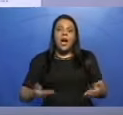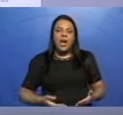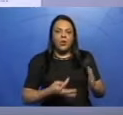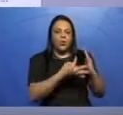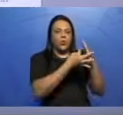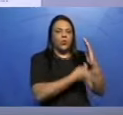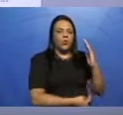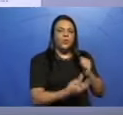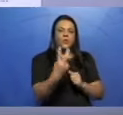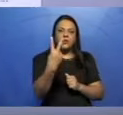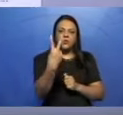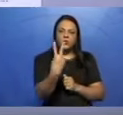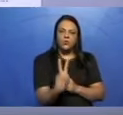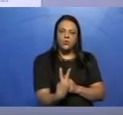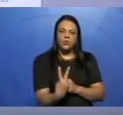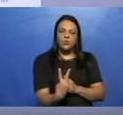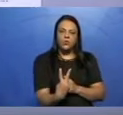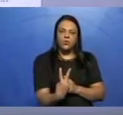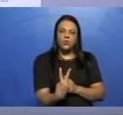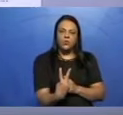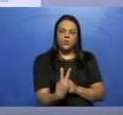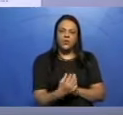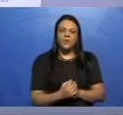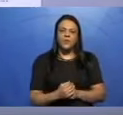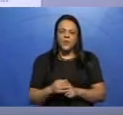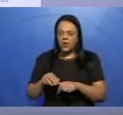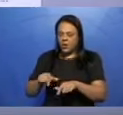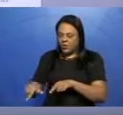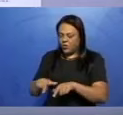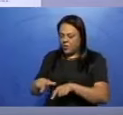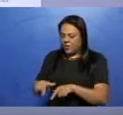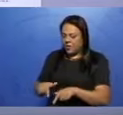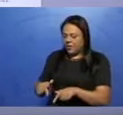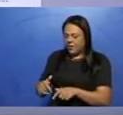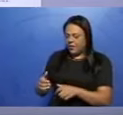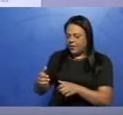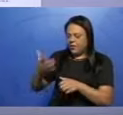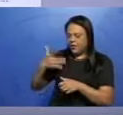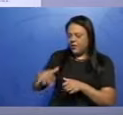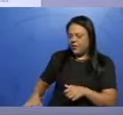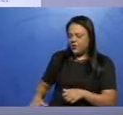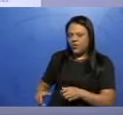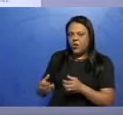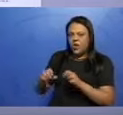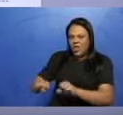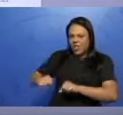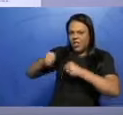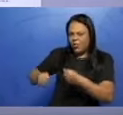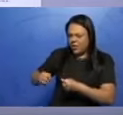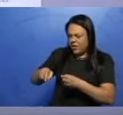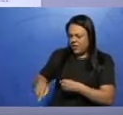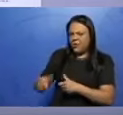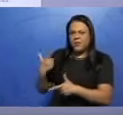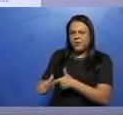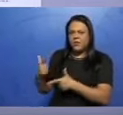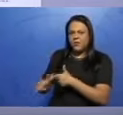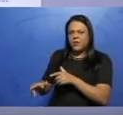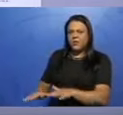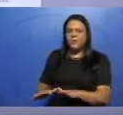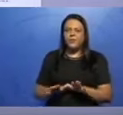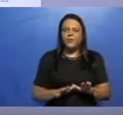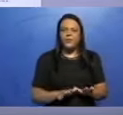Diferentemente, né, no texto 2, nesse texto aqui do trabalho infantil, combate este mal, nós já vemos assim bem